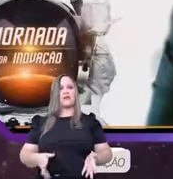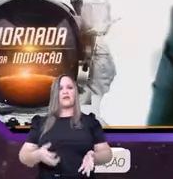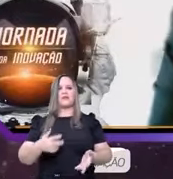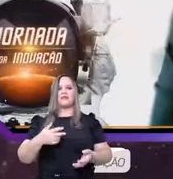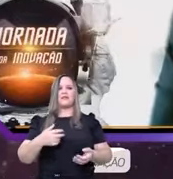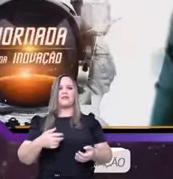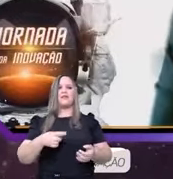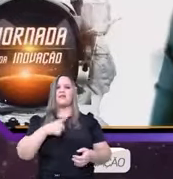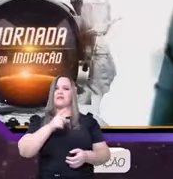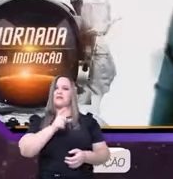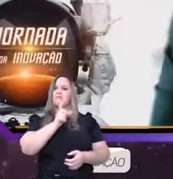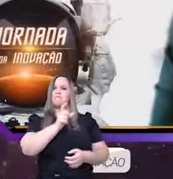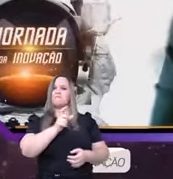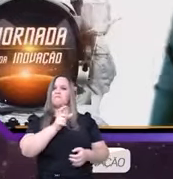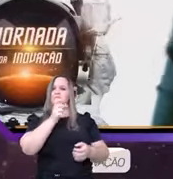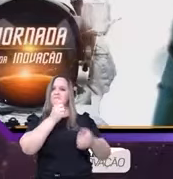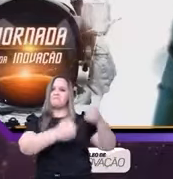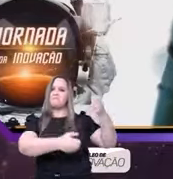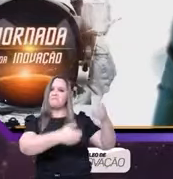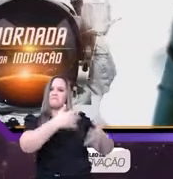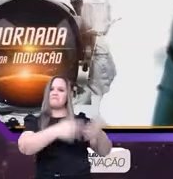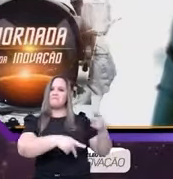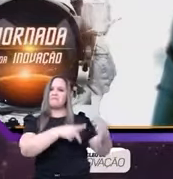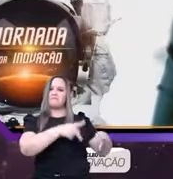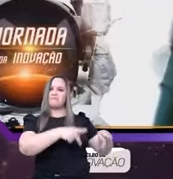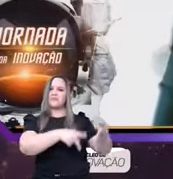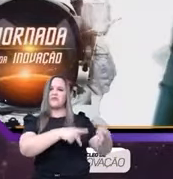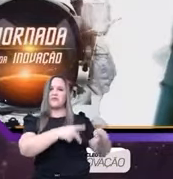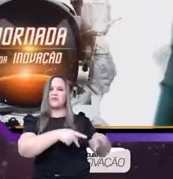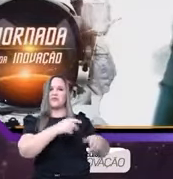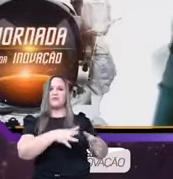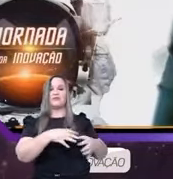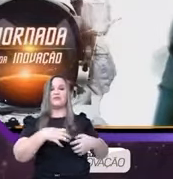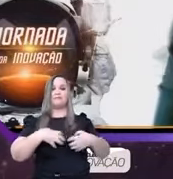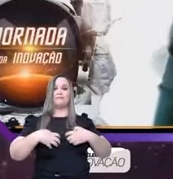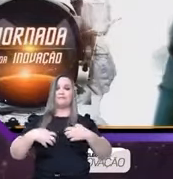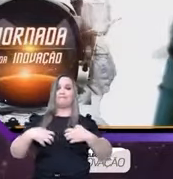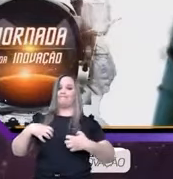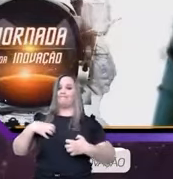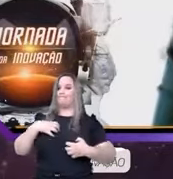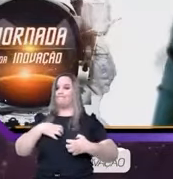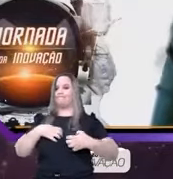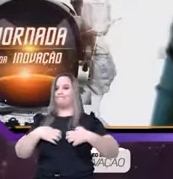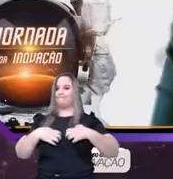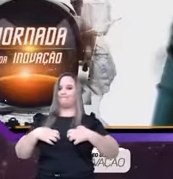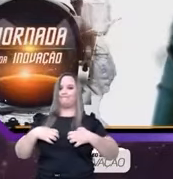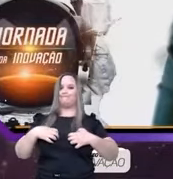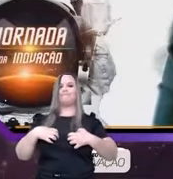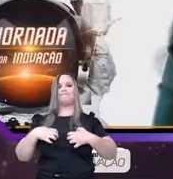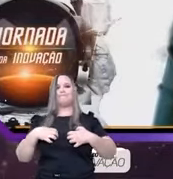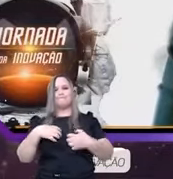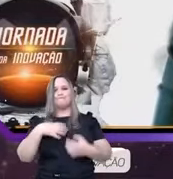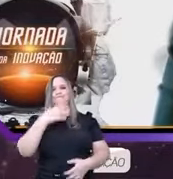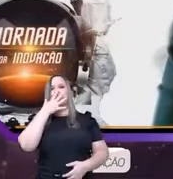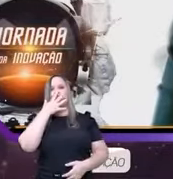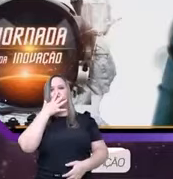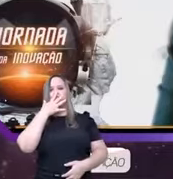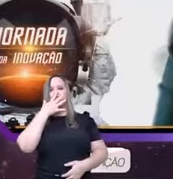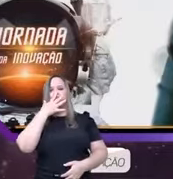do eminente promotor de justiça são inquietantes. Olha, muita coisa para se